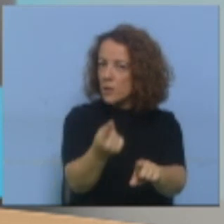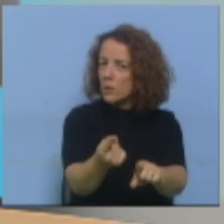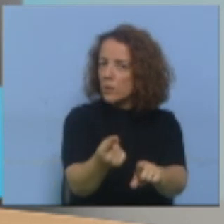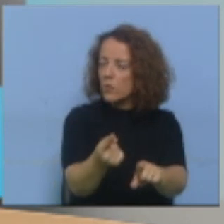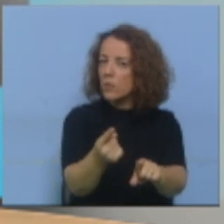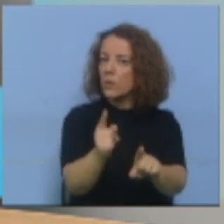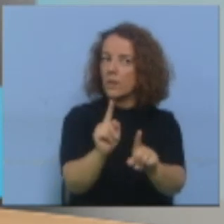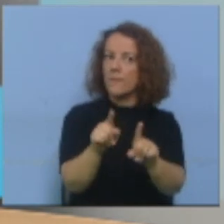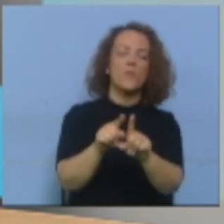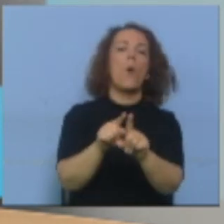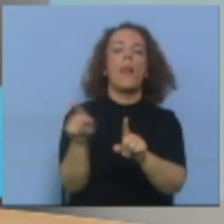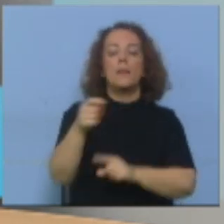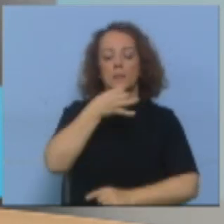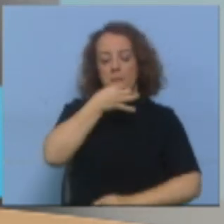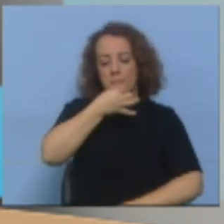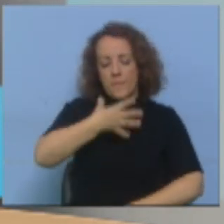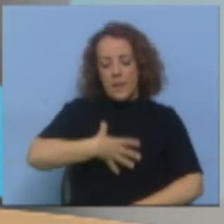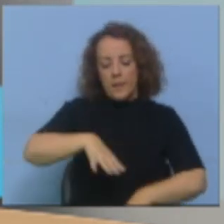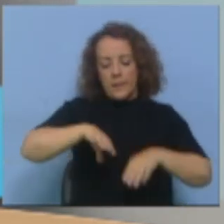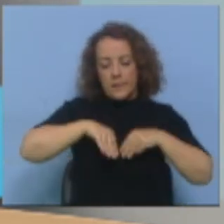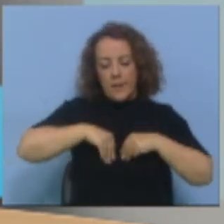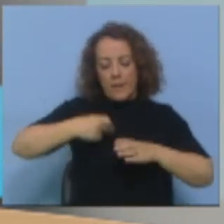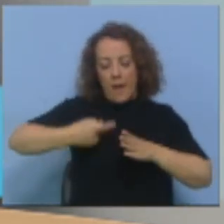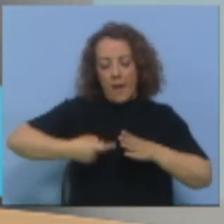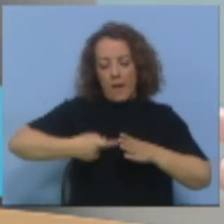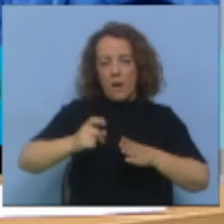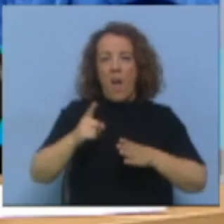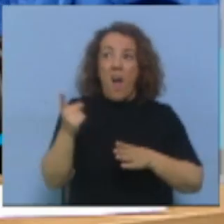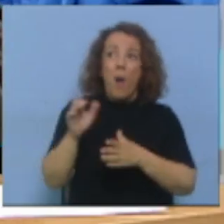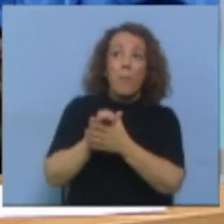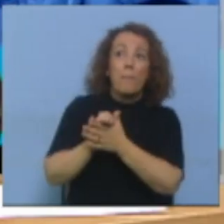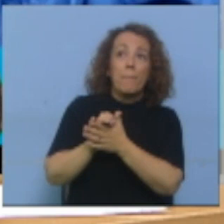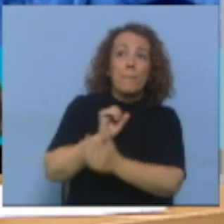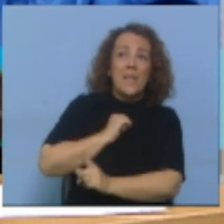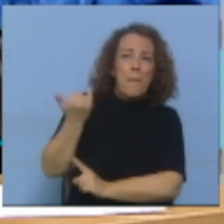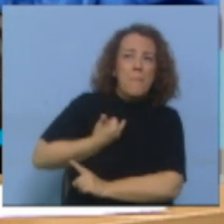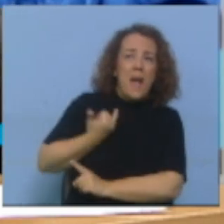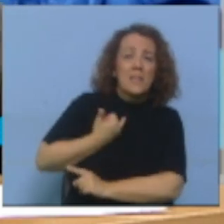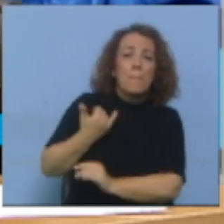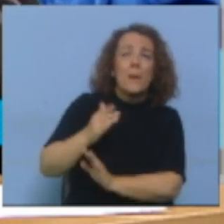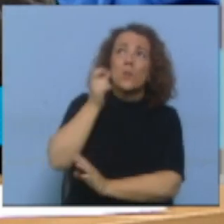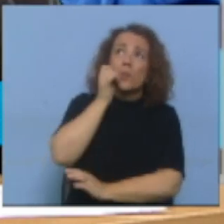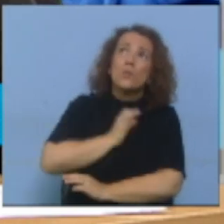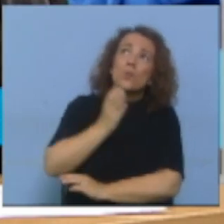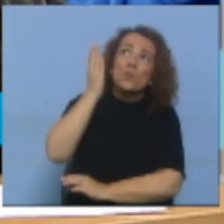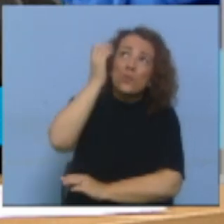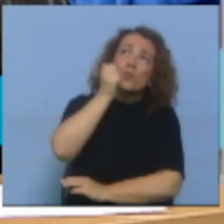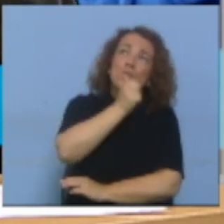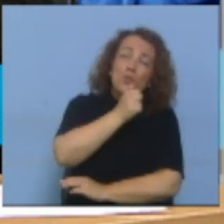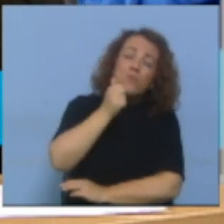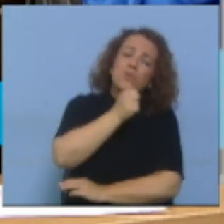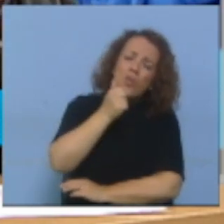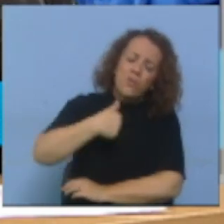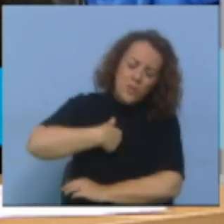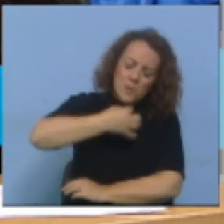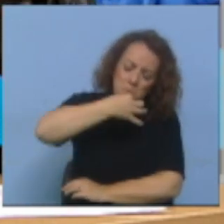há pessoas Não há que que se acham... resignar Isso mesmo. e aceitar Isso passivamente. mesmo. O meu marido bate-me, mas porque Nosso Senhor também sofreu, aguentou tudo e também tem